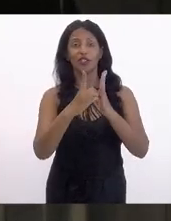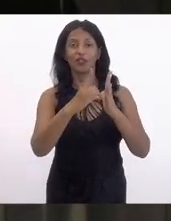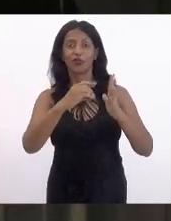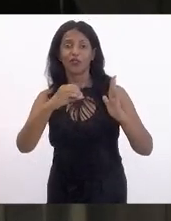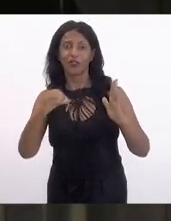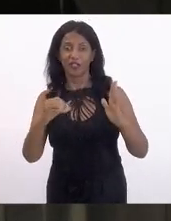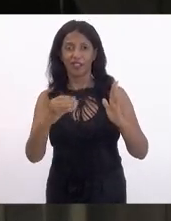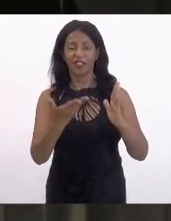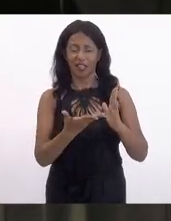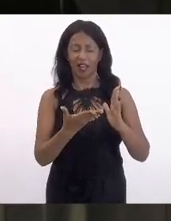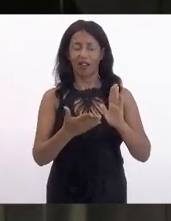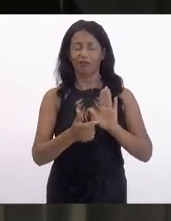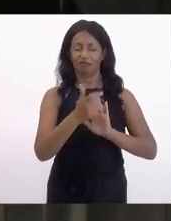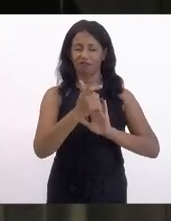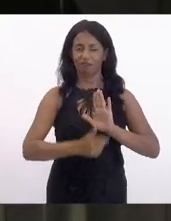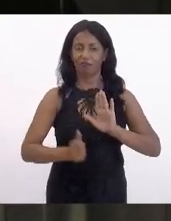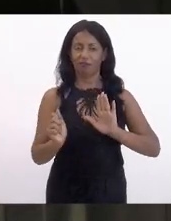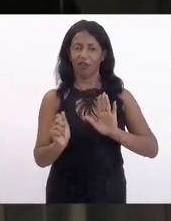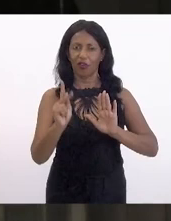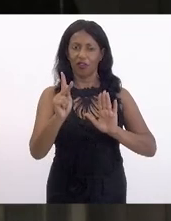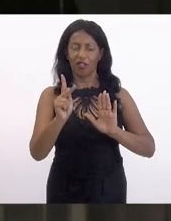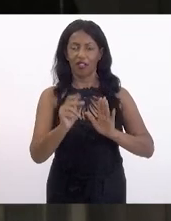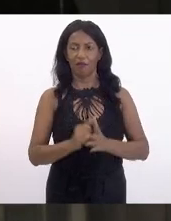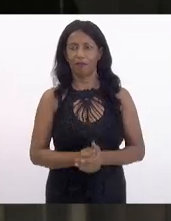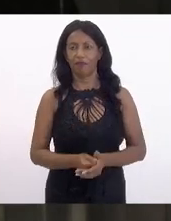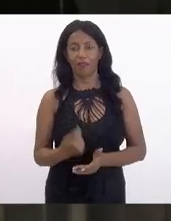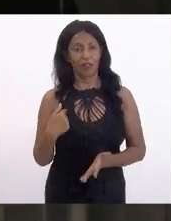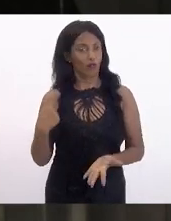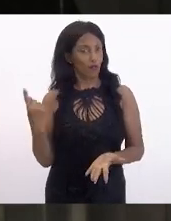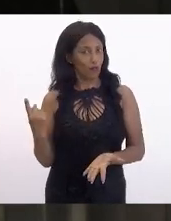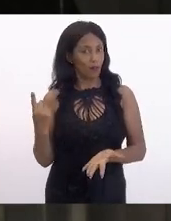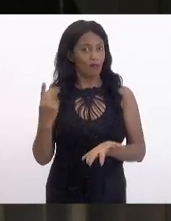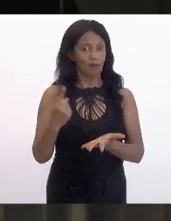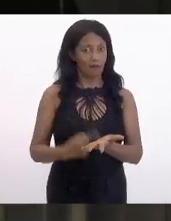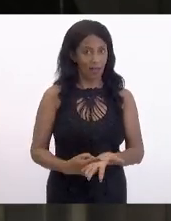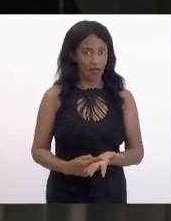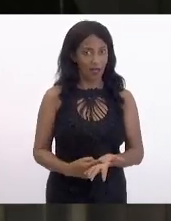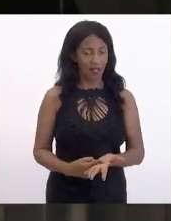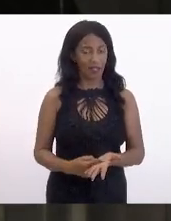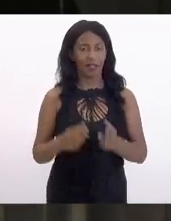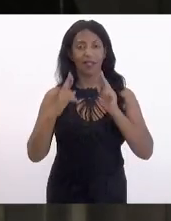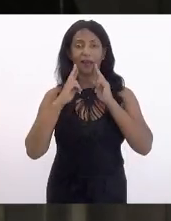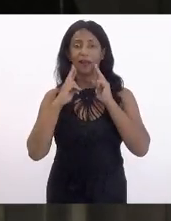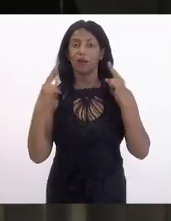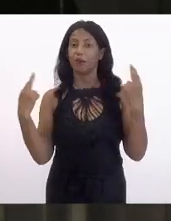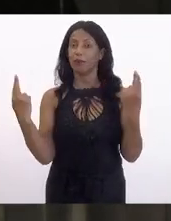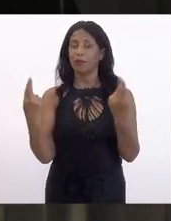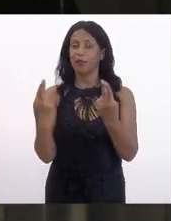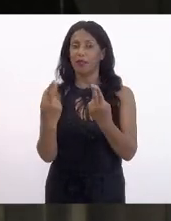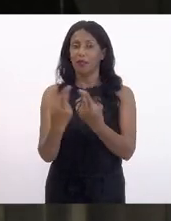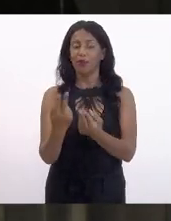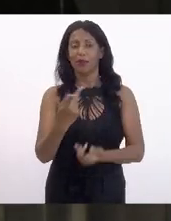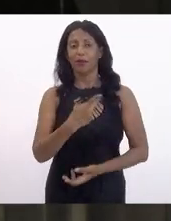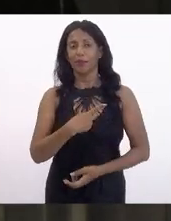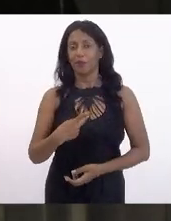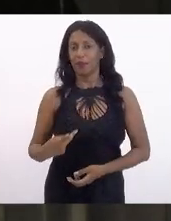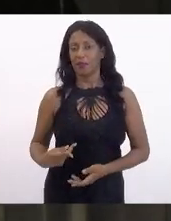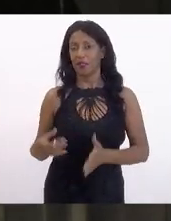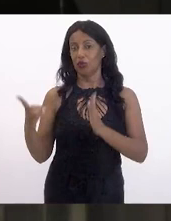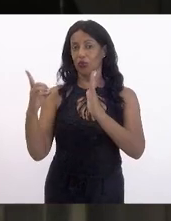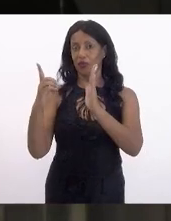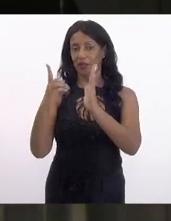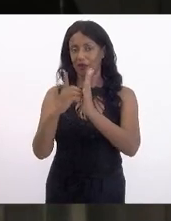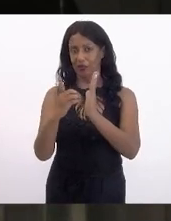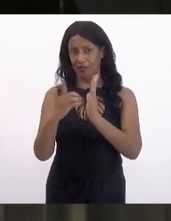em Diário Oficial vou marcar uma audiência com presidente do